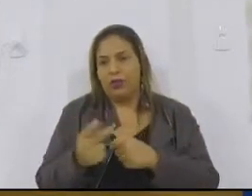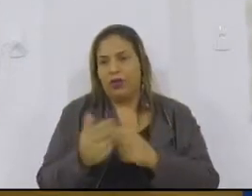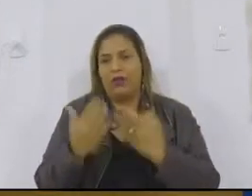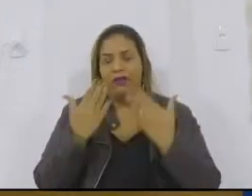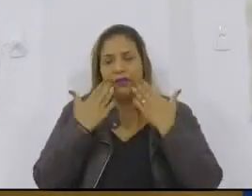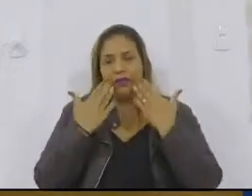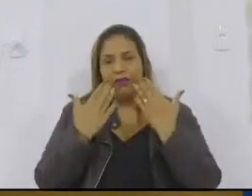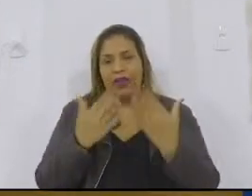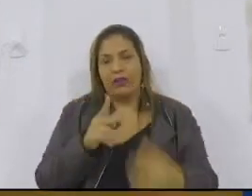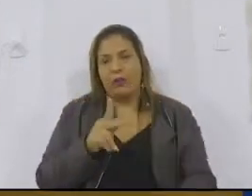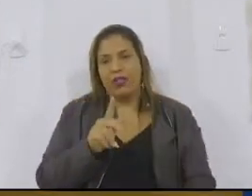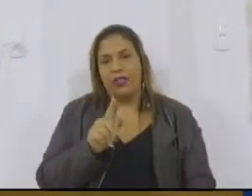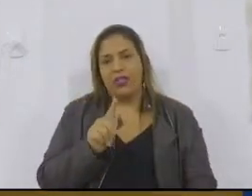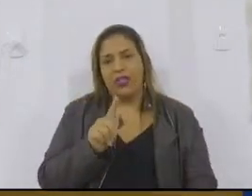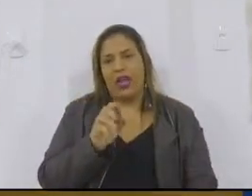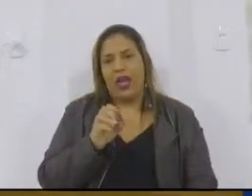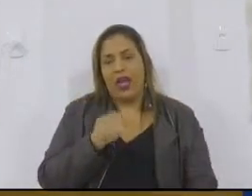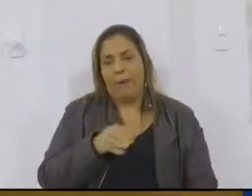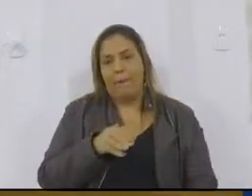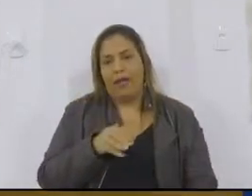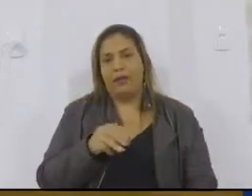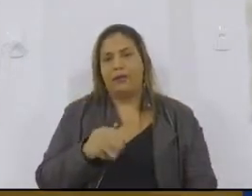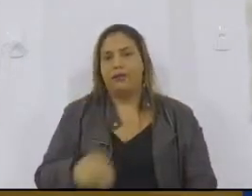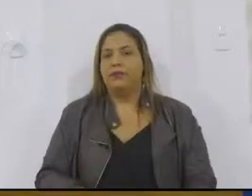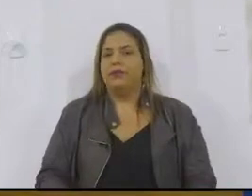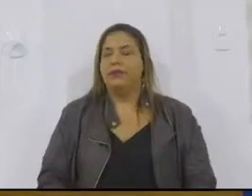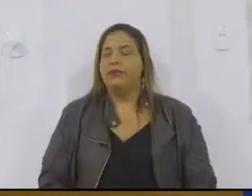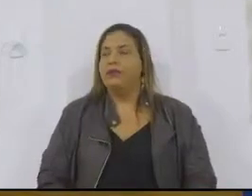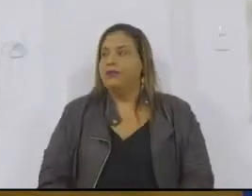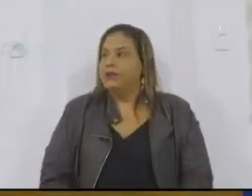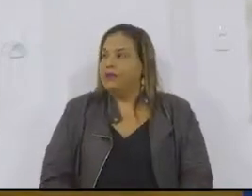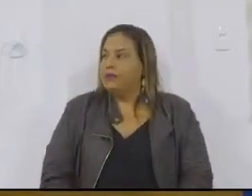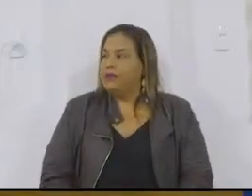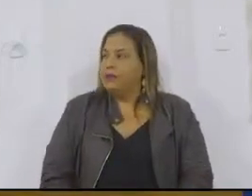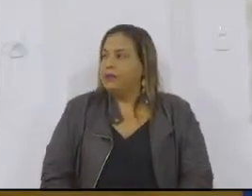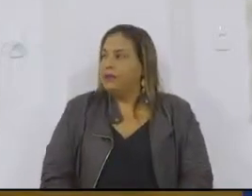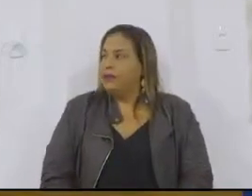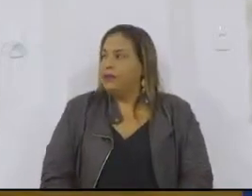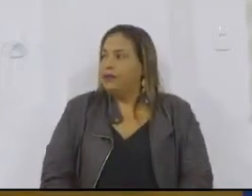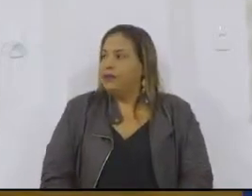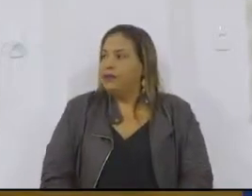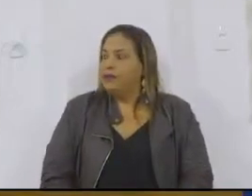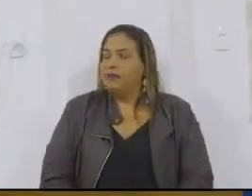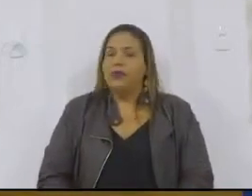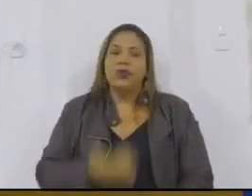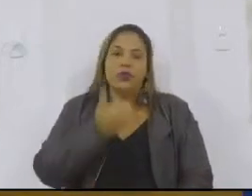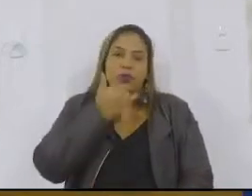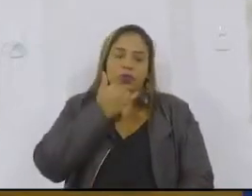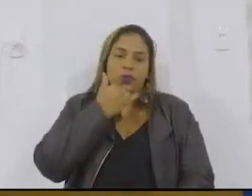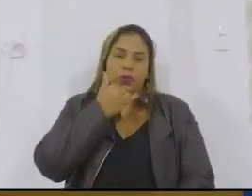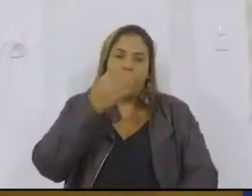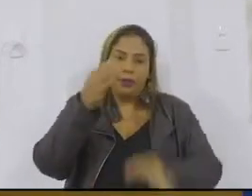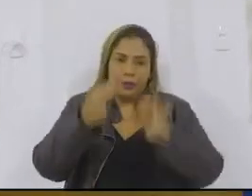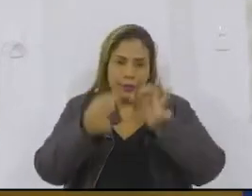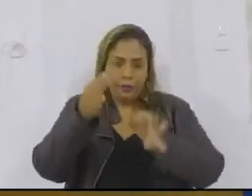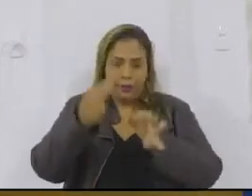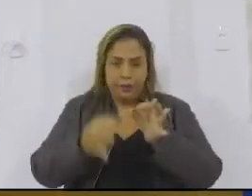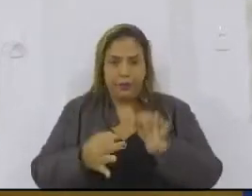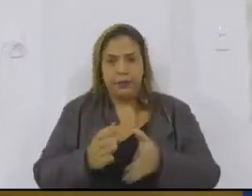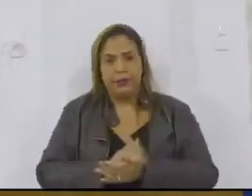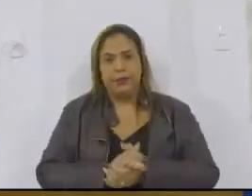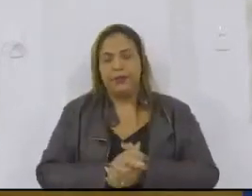né, Procuradoria-Geral do Município. E vou formalizar na próxima sessão um pedido também para que